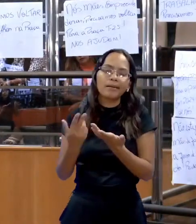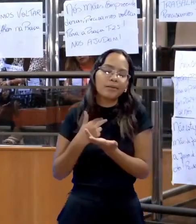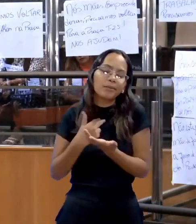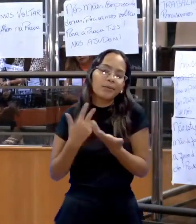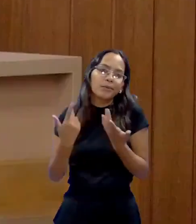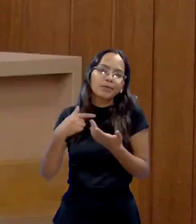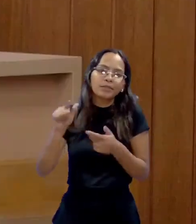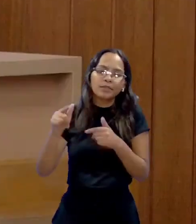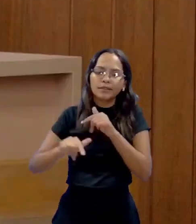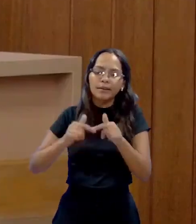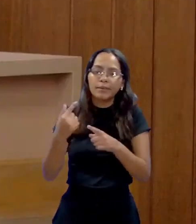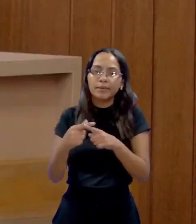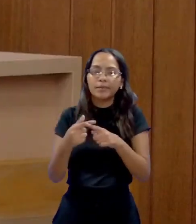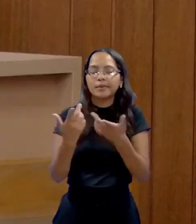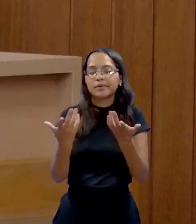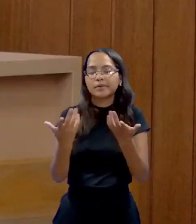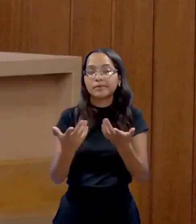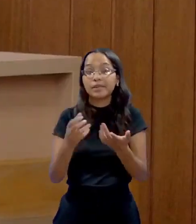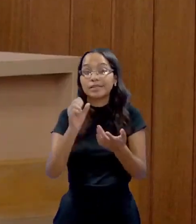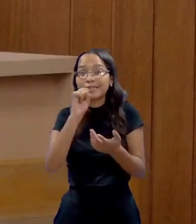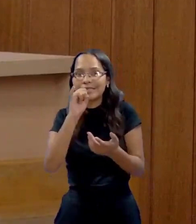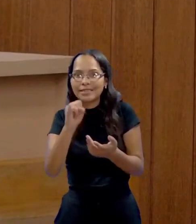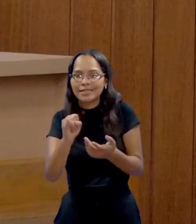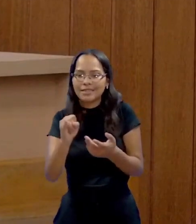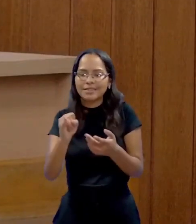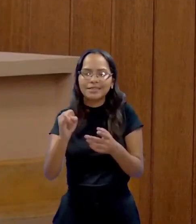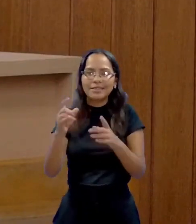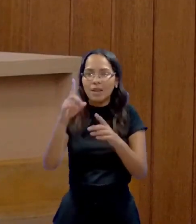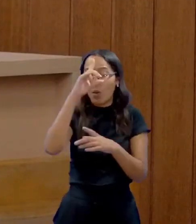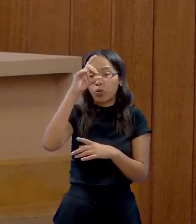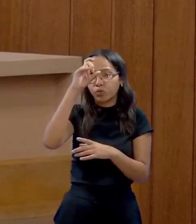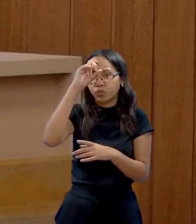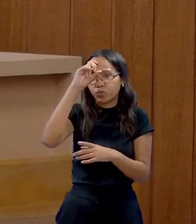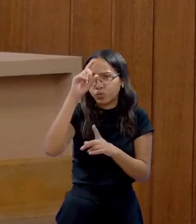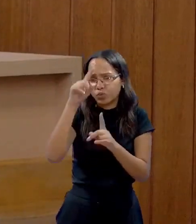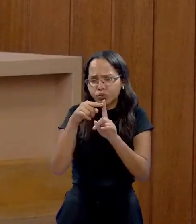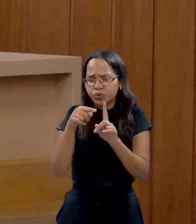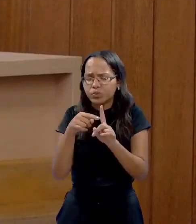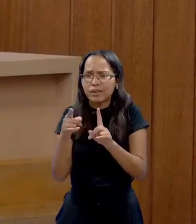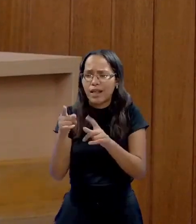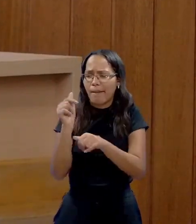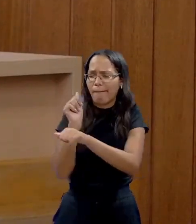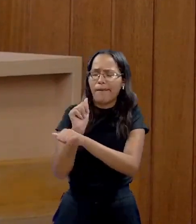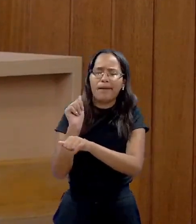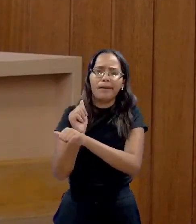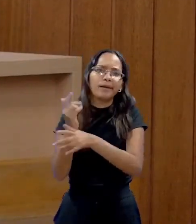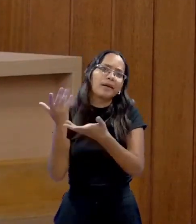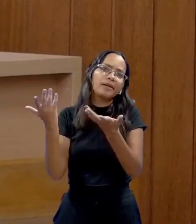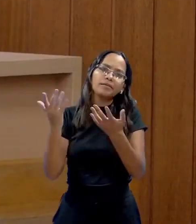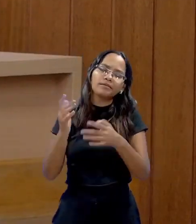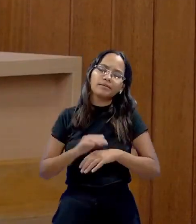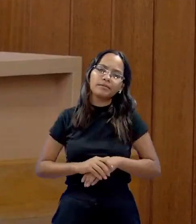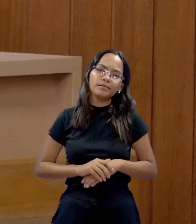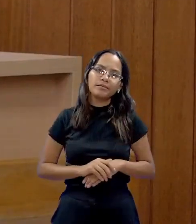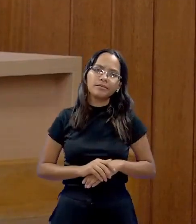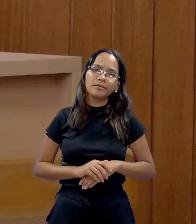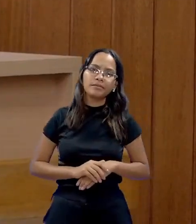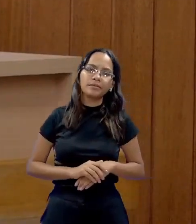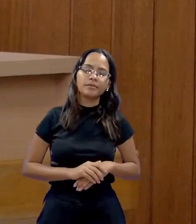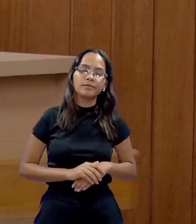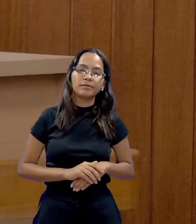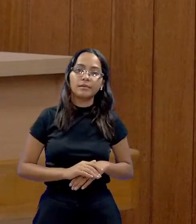defende a vida se as maternidades estão com serviços interrompidos, presidente? E aí eu vou finalizar minha